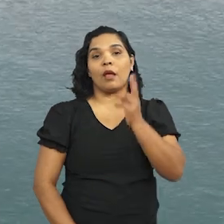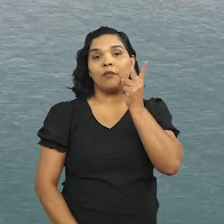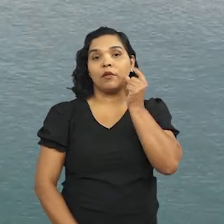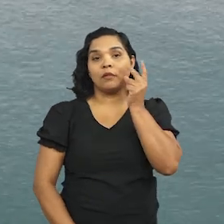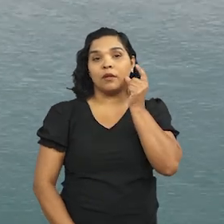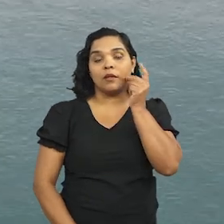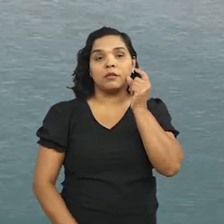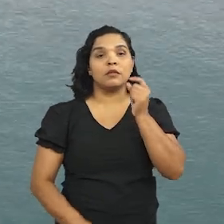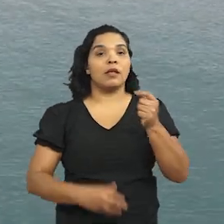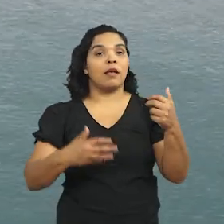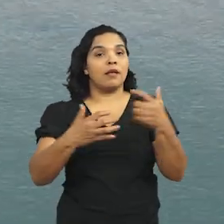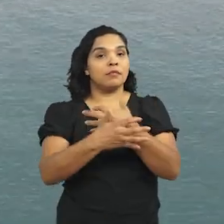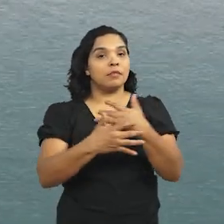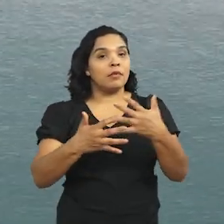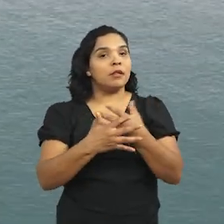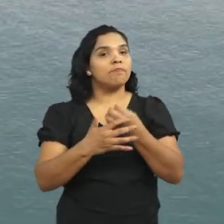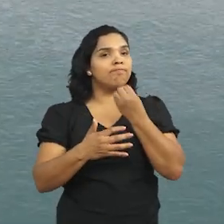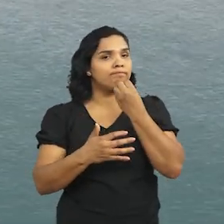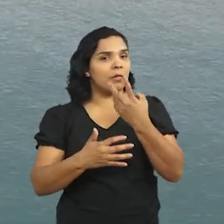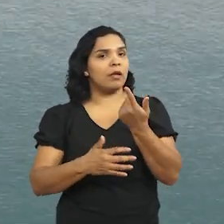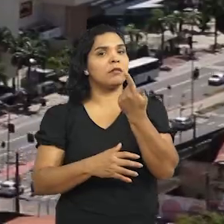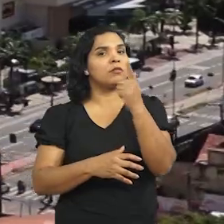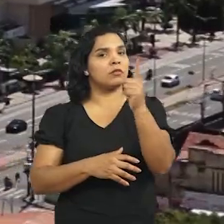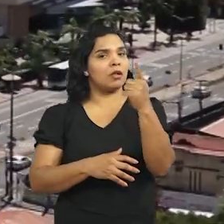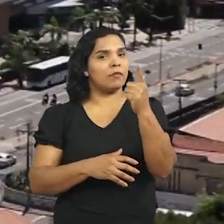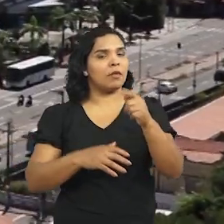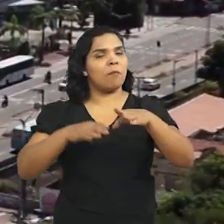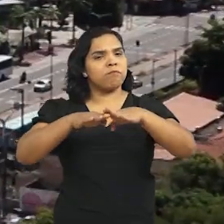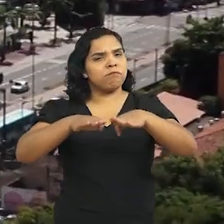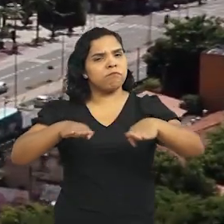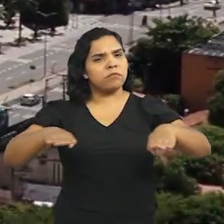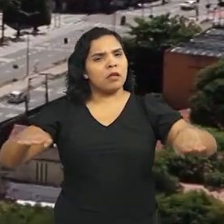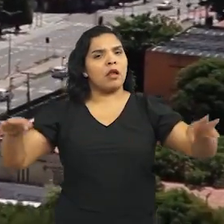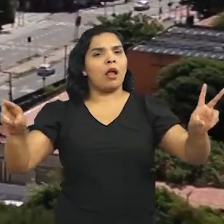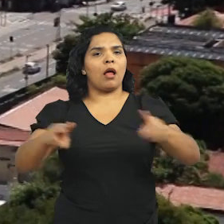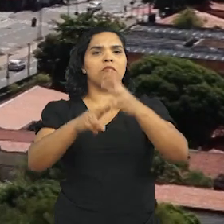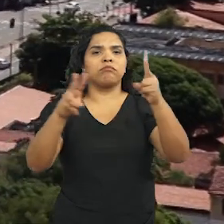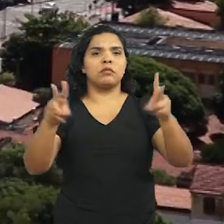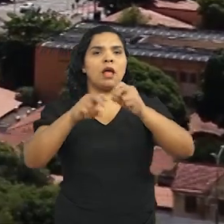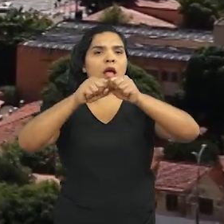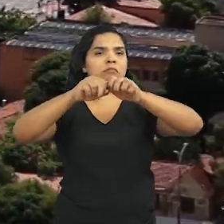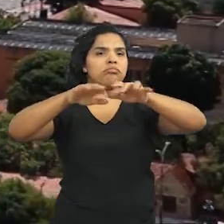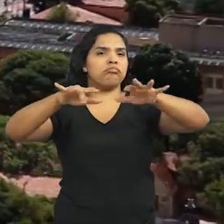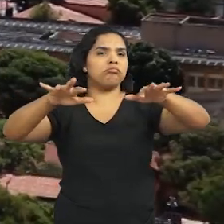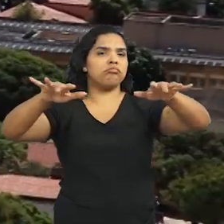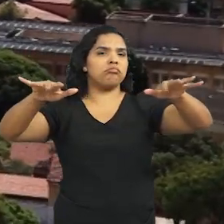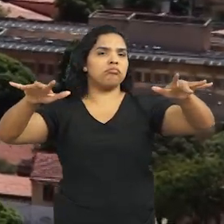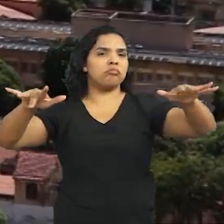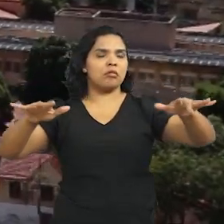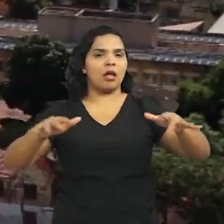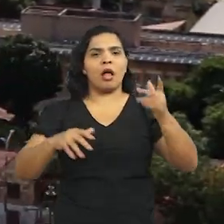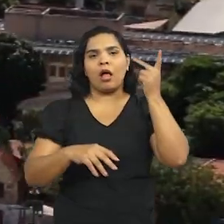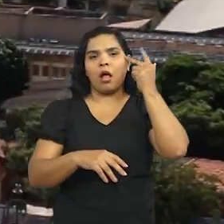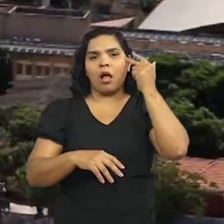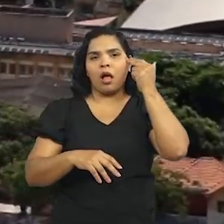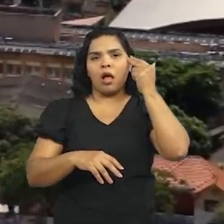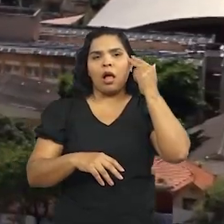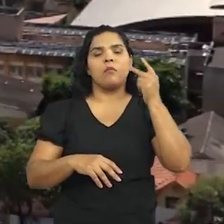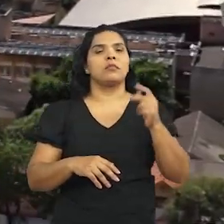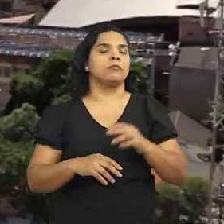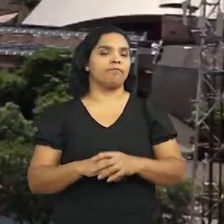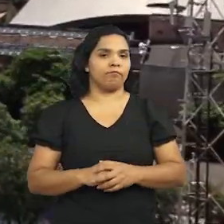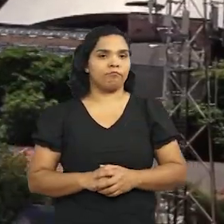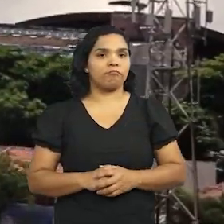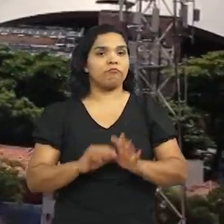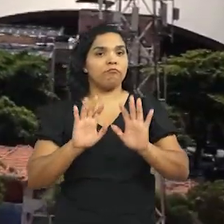Fortaleza é uma cidade beneficiada pela geografia, muito plana, com uma ventilação que ajuda a dispersar os poluentes comuns em toda a